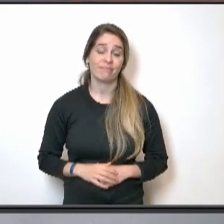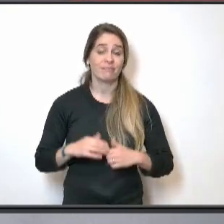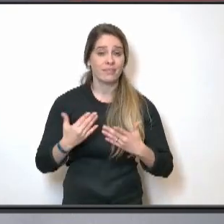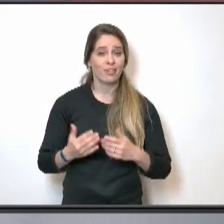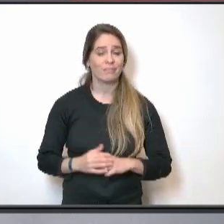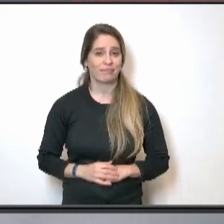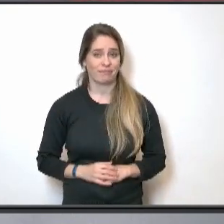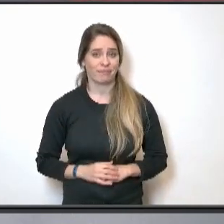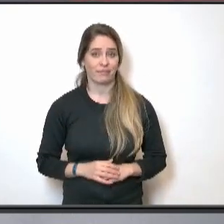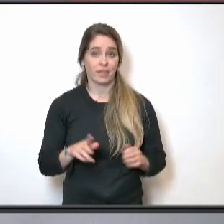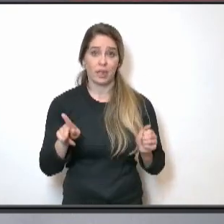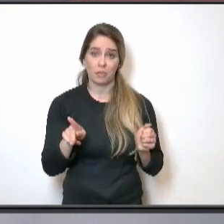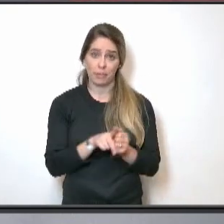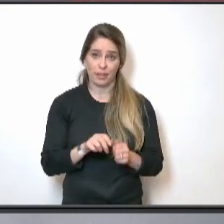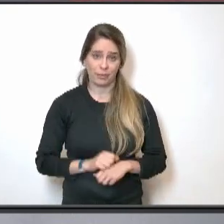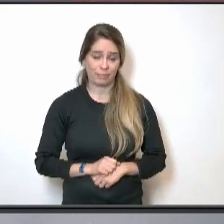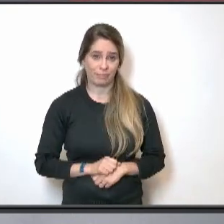Pedro, quem mudou foi você.